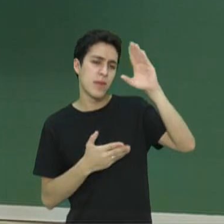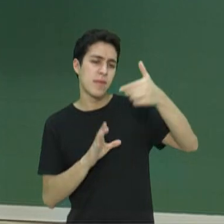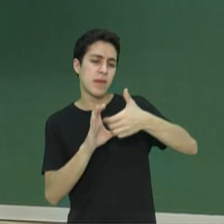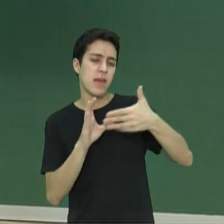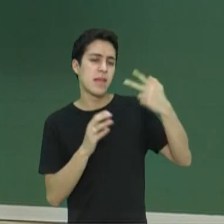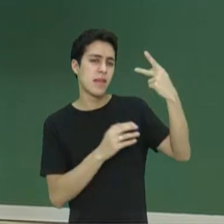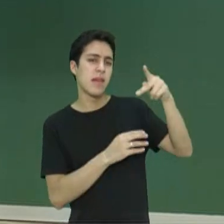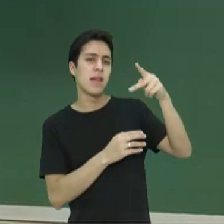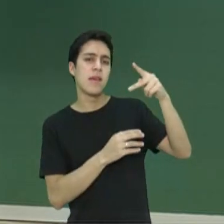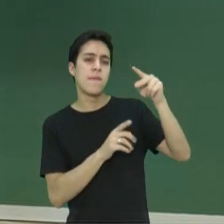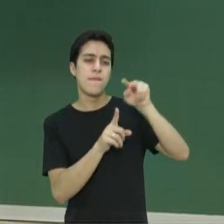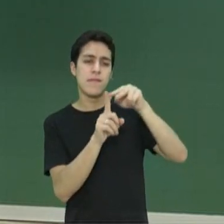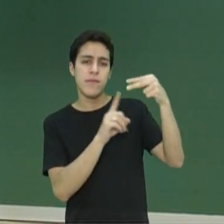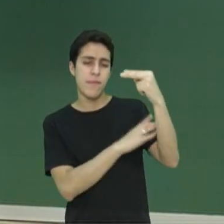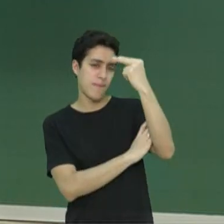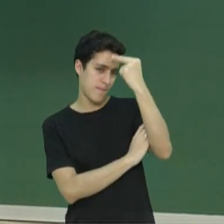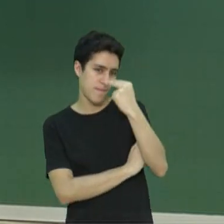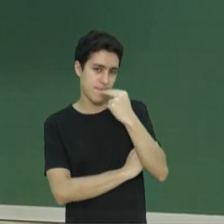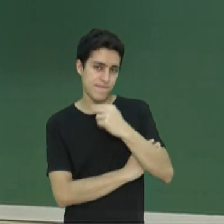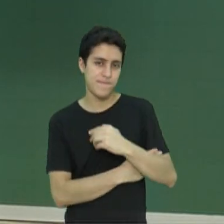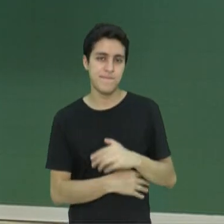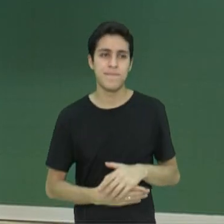do platonismo. Então vamos lá.